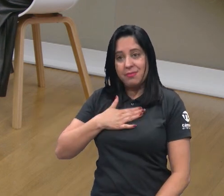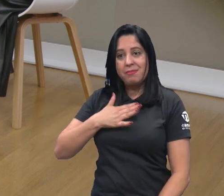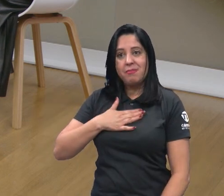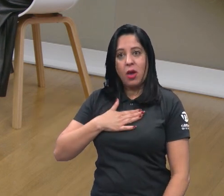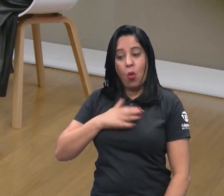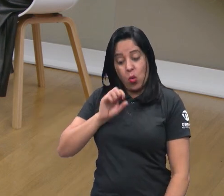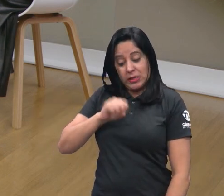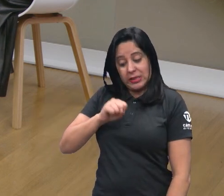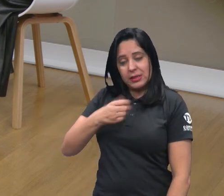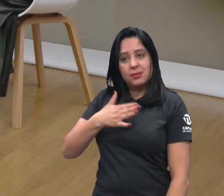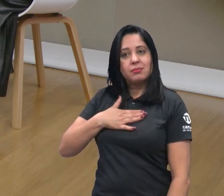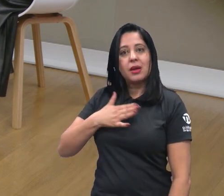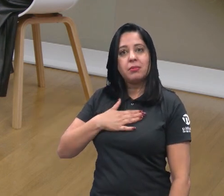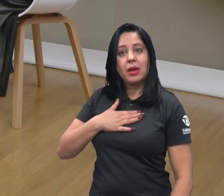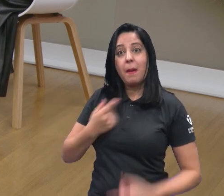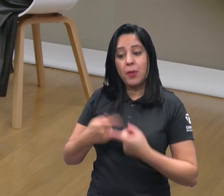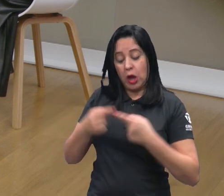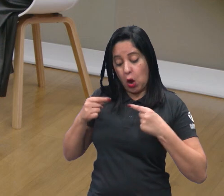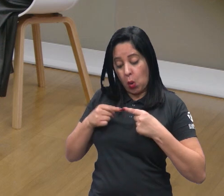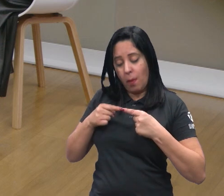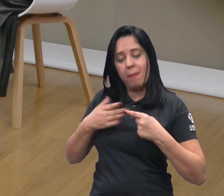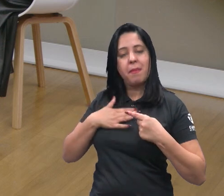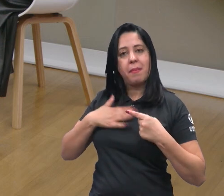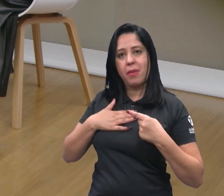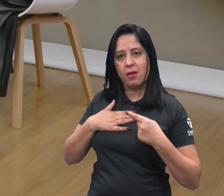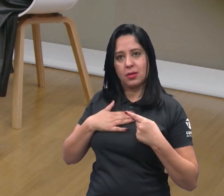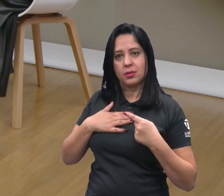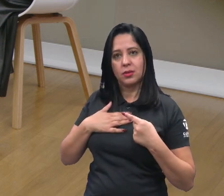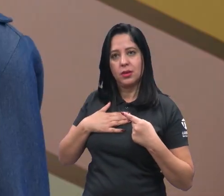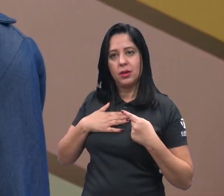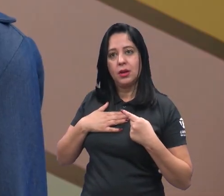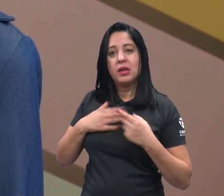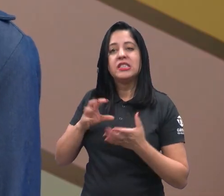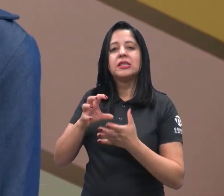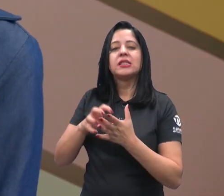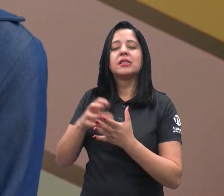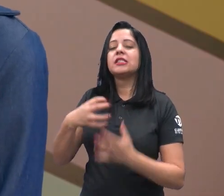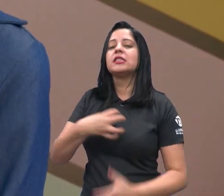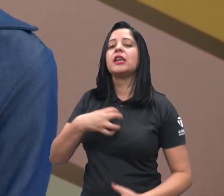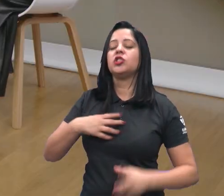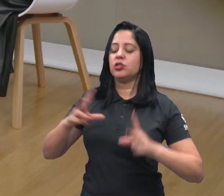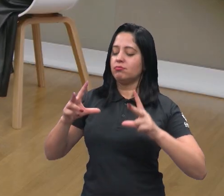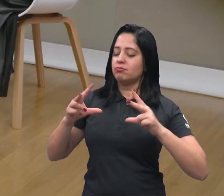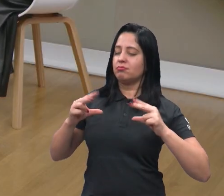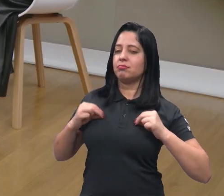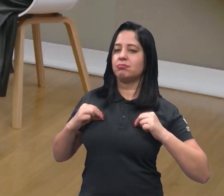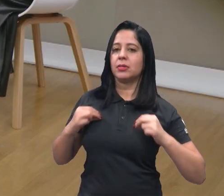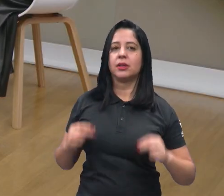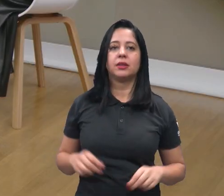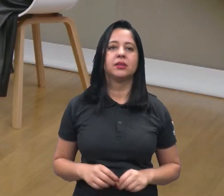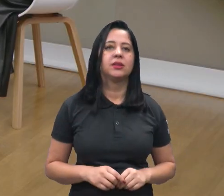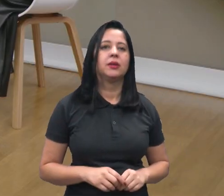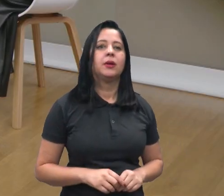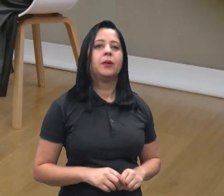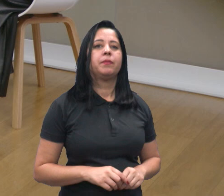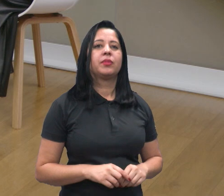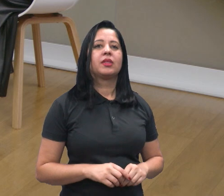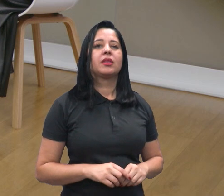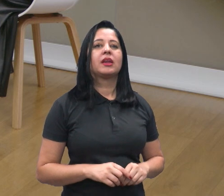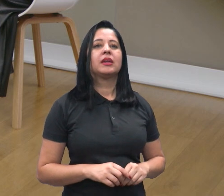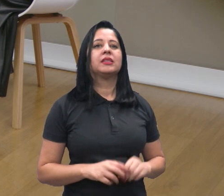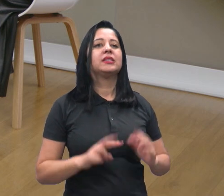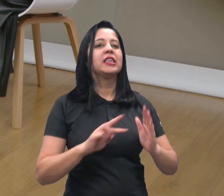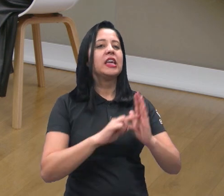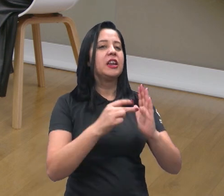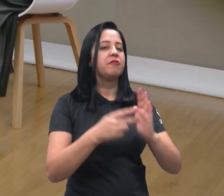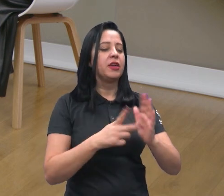mim hoje. Perfeito. Então, isso é muito importante, se sentir merecedora desse sim. Claro. Não é a questão do empoderamento, mas é mais o